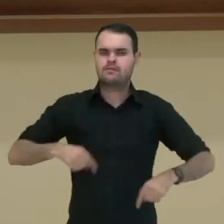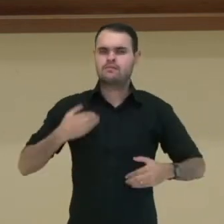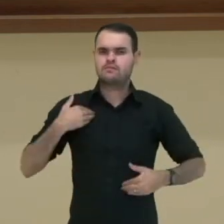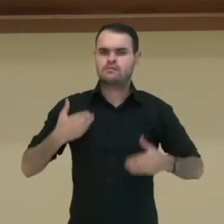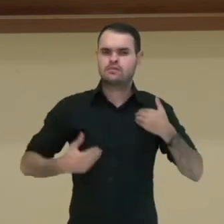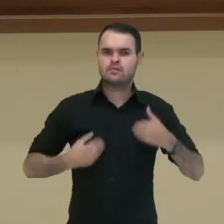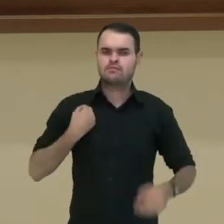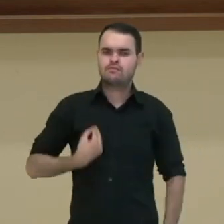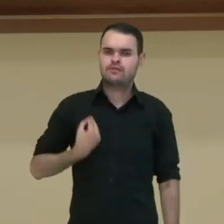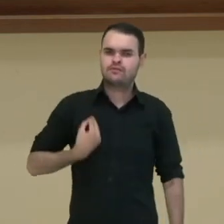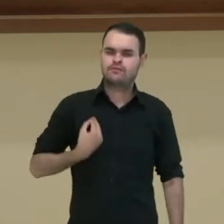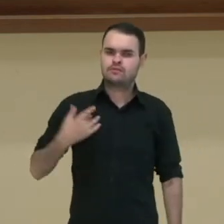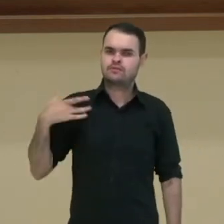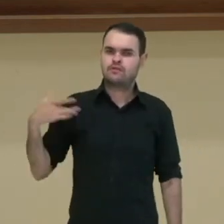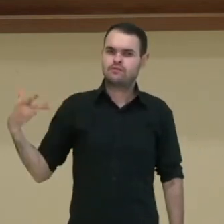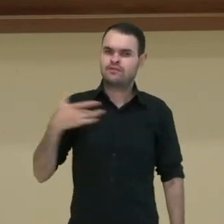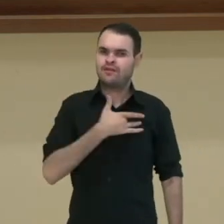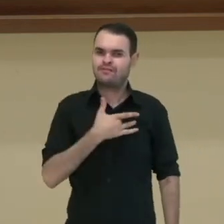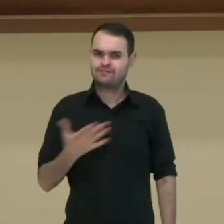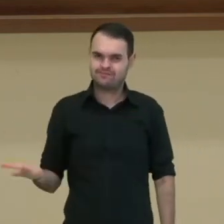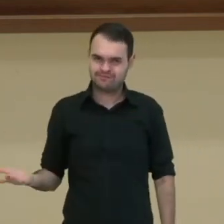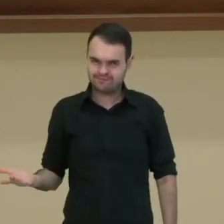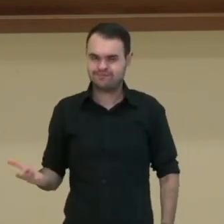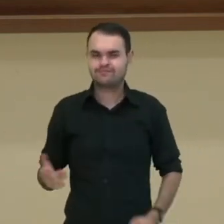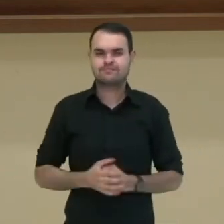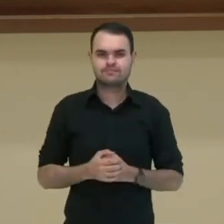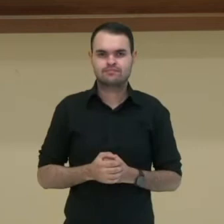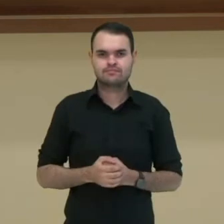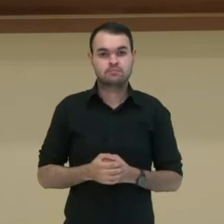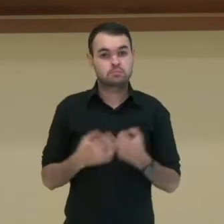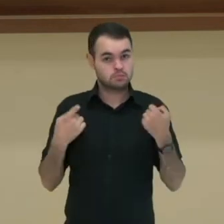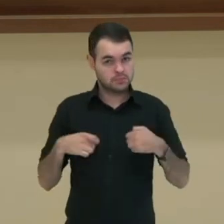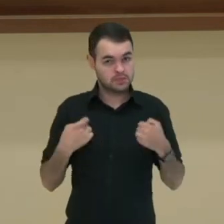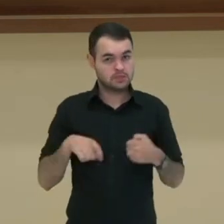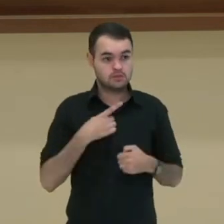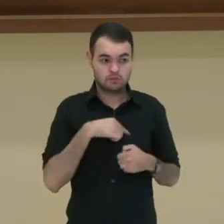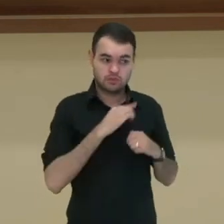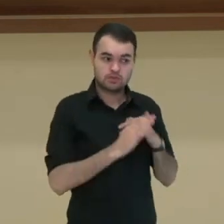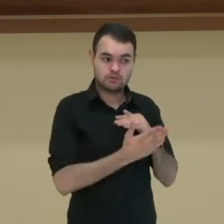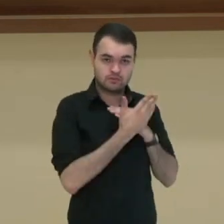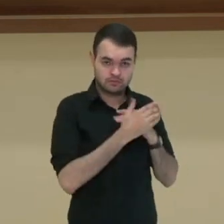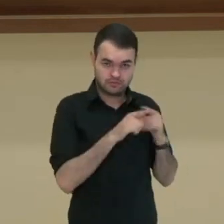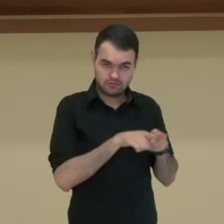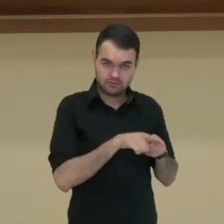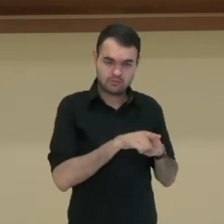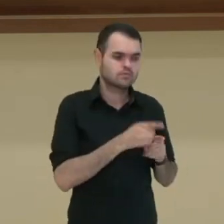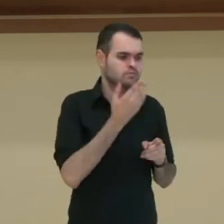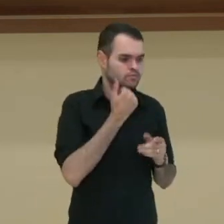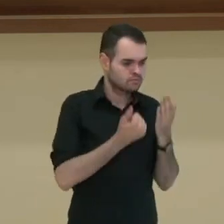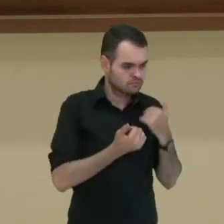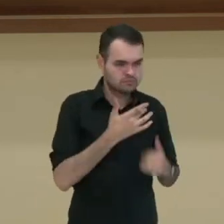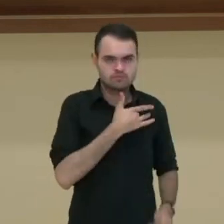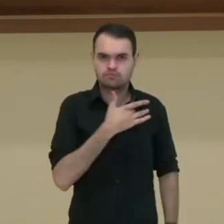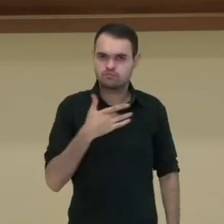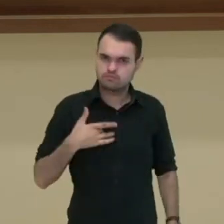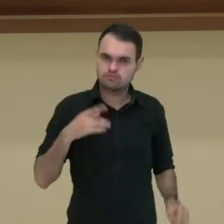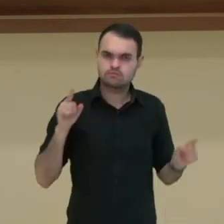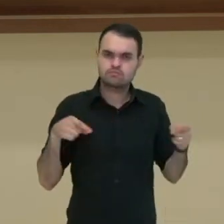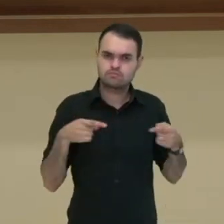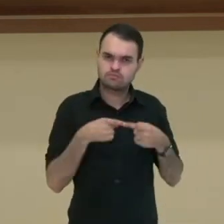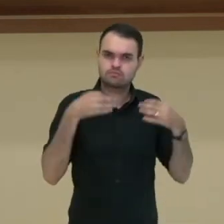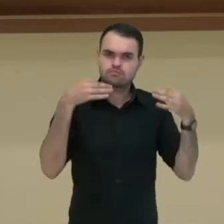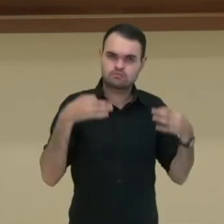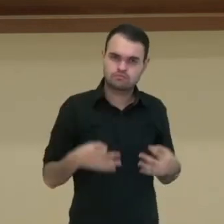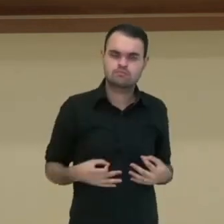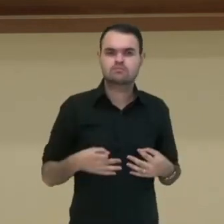se mantenha ali vivo e saudável. Claro que precisa da nossa colaboração, né? Uma alimentação saudável, adequada,